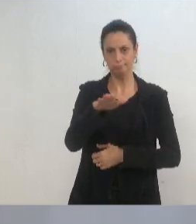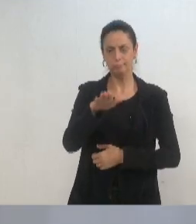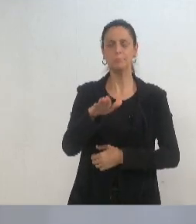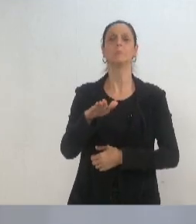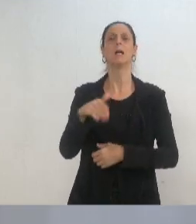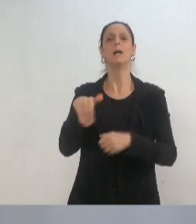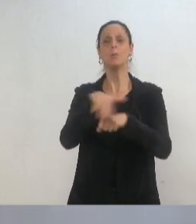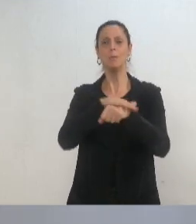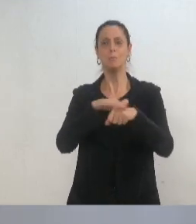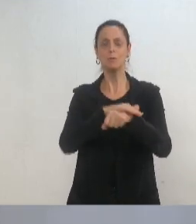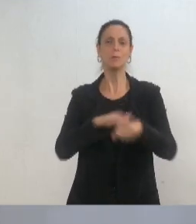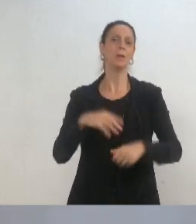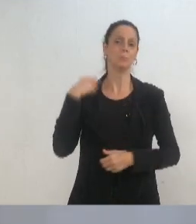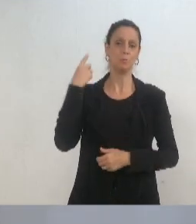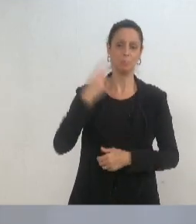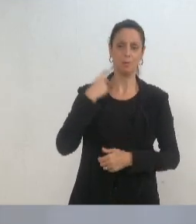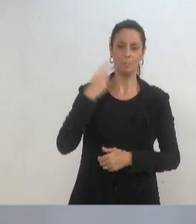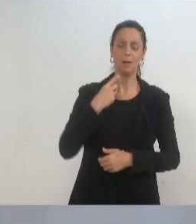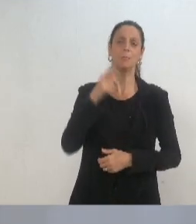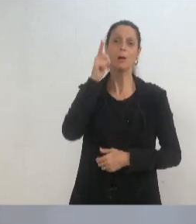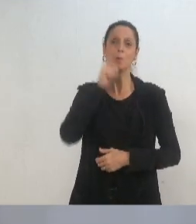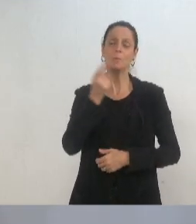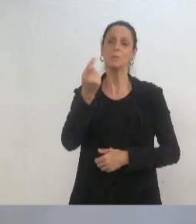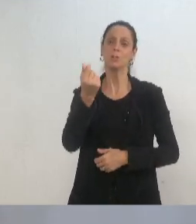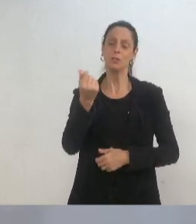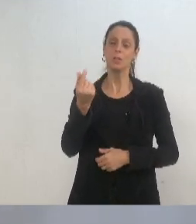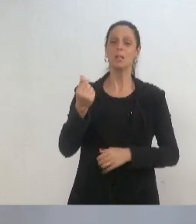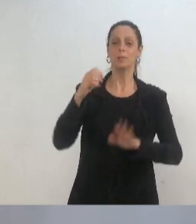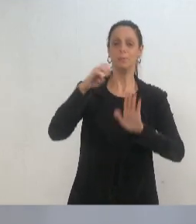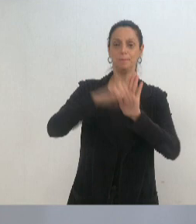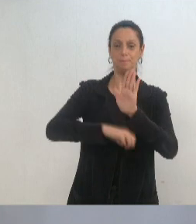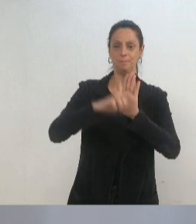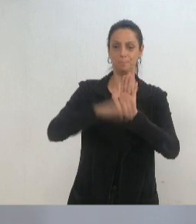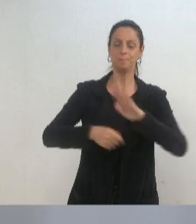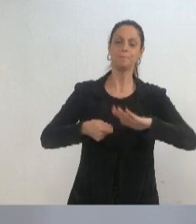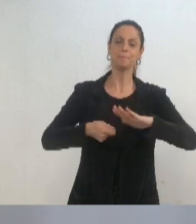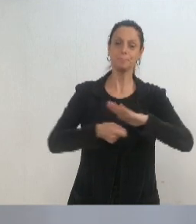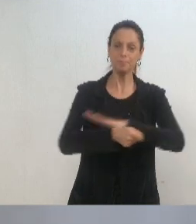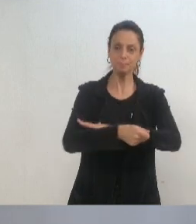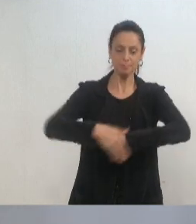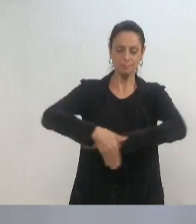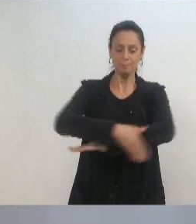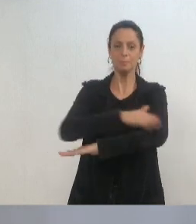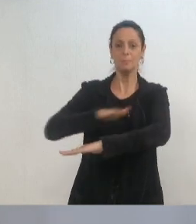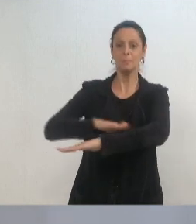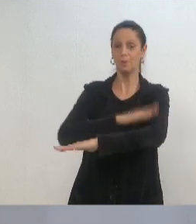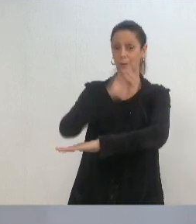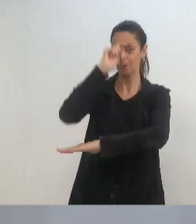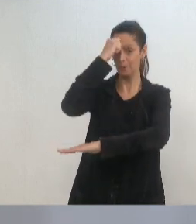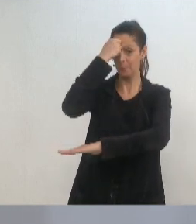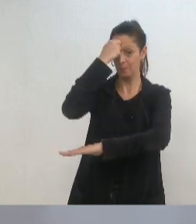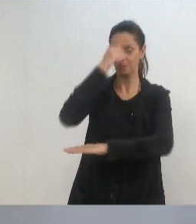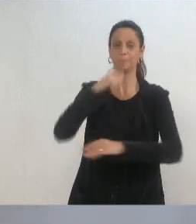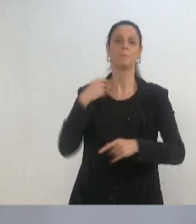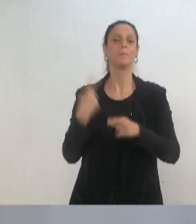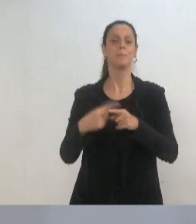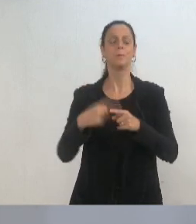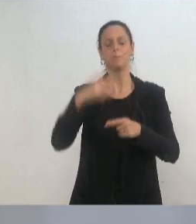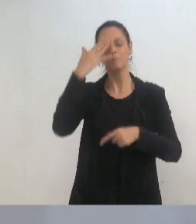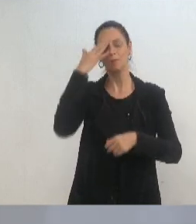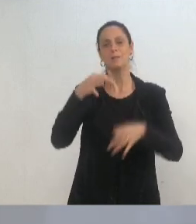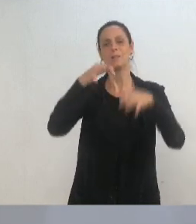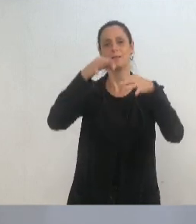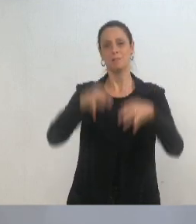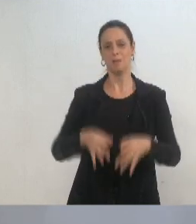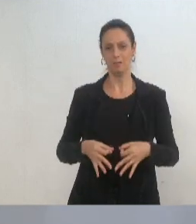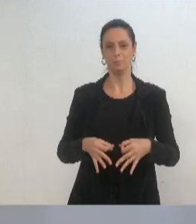os deputados que têm recursos de emendas parlamentares para, quem sabe, destinar recursos à pavimentação parcial dessa via, porque eu tenho certeza